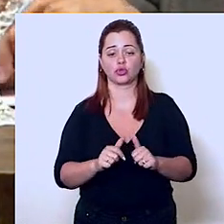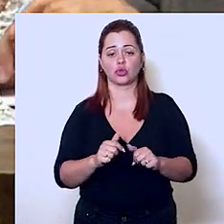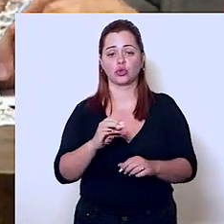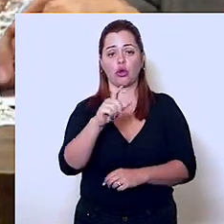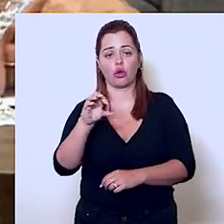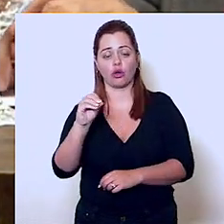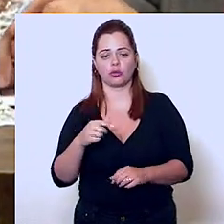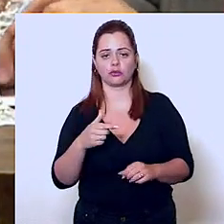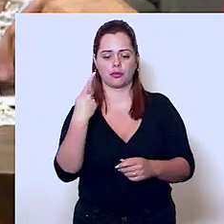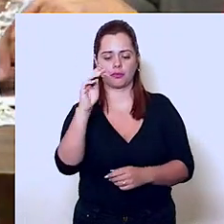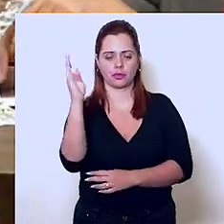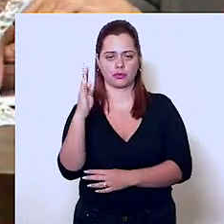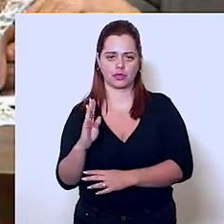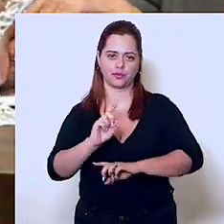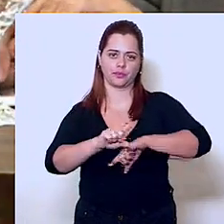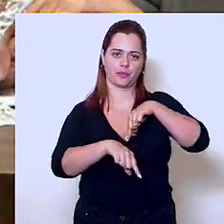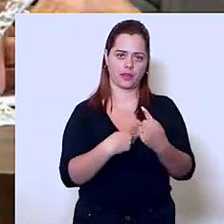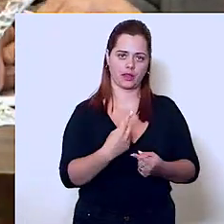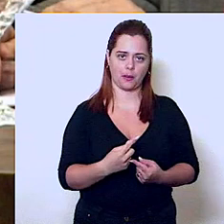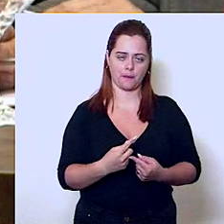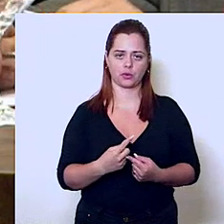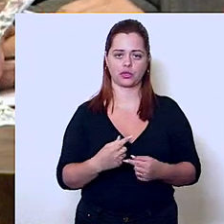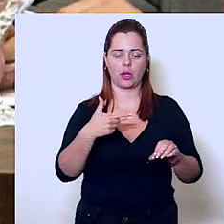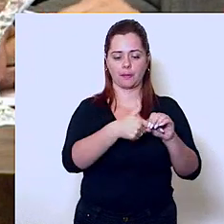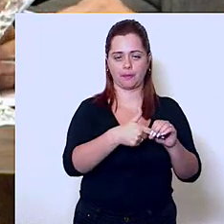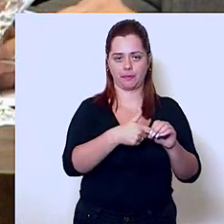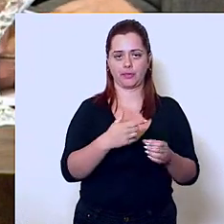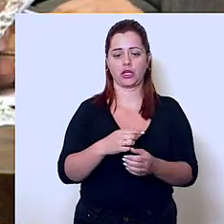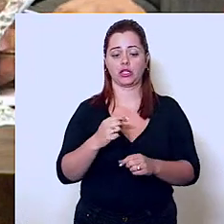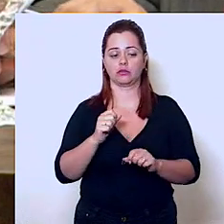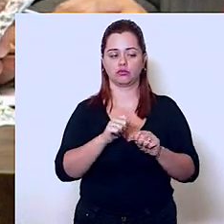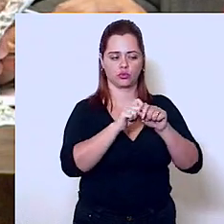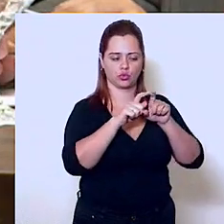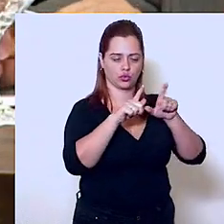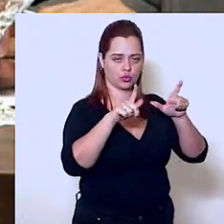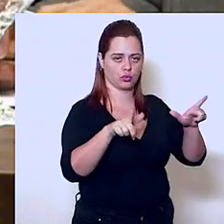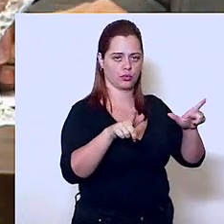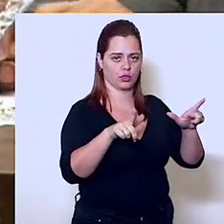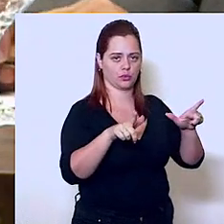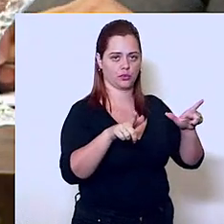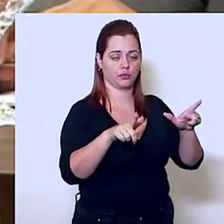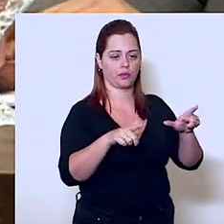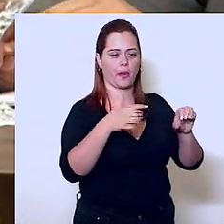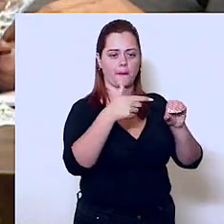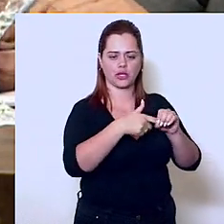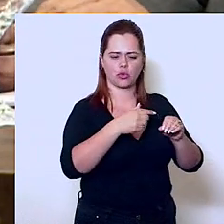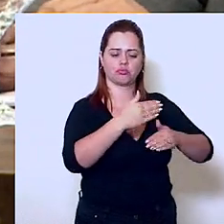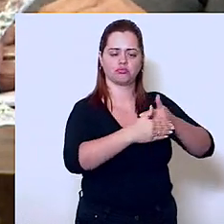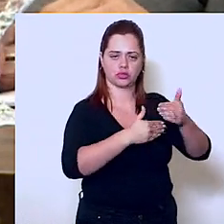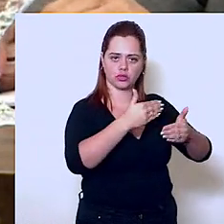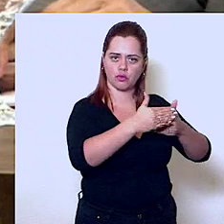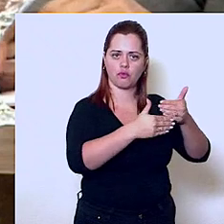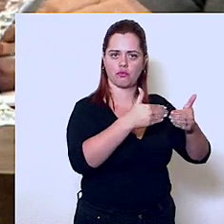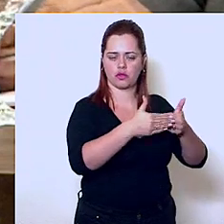Depois a Petrobras descobriu lá um campo de petróleo, desenvolveu, e